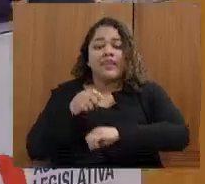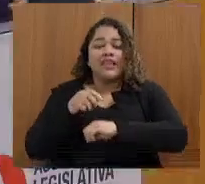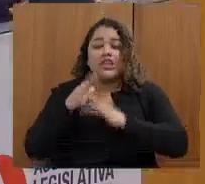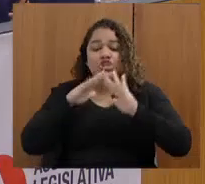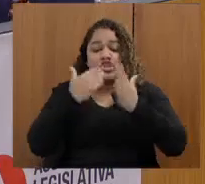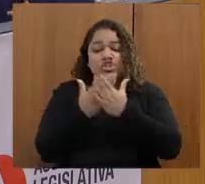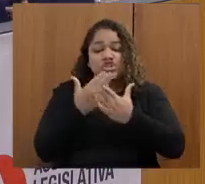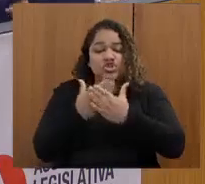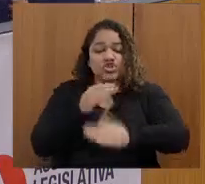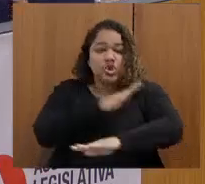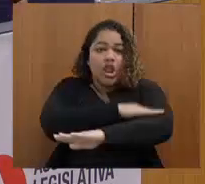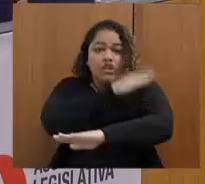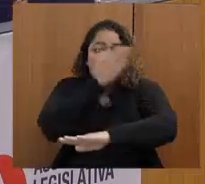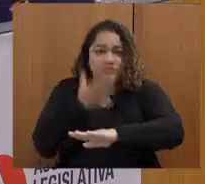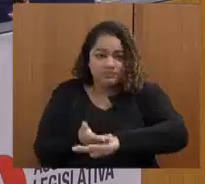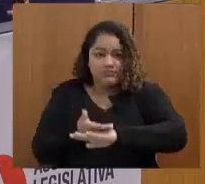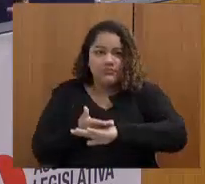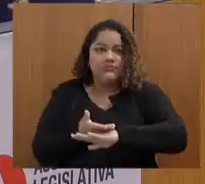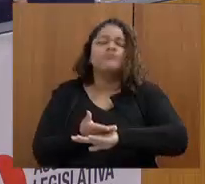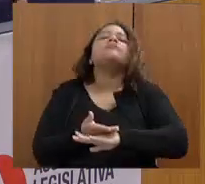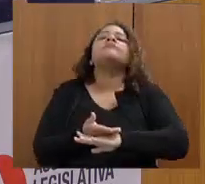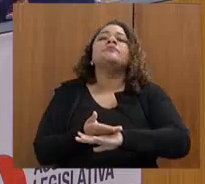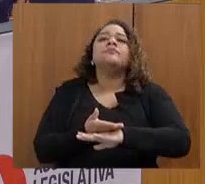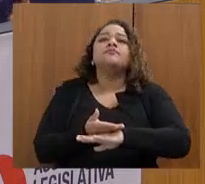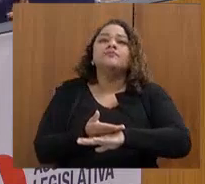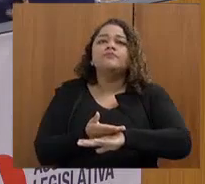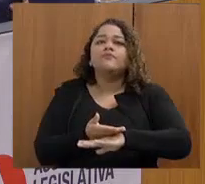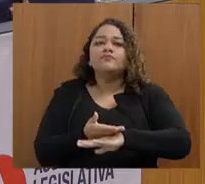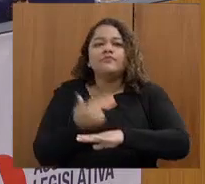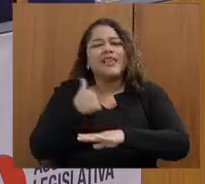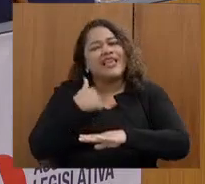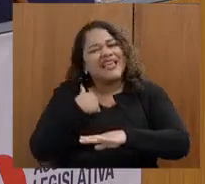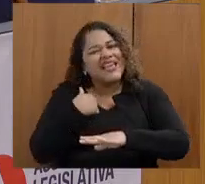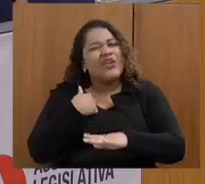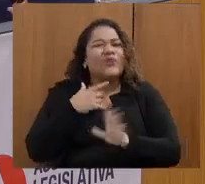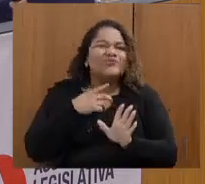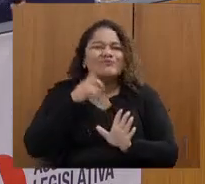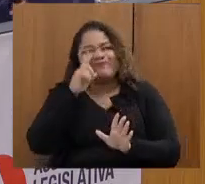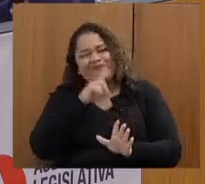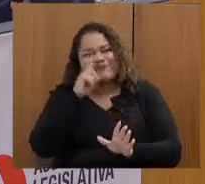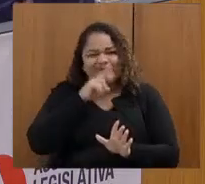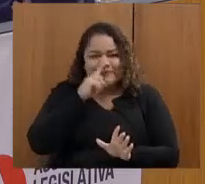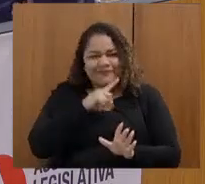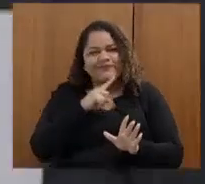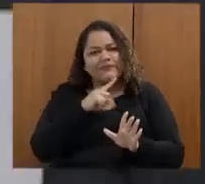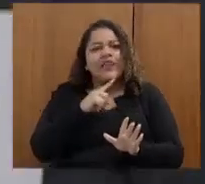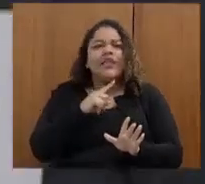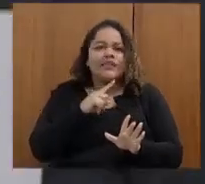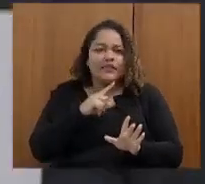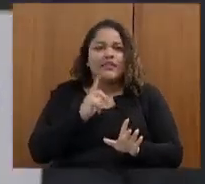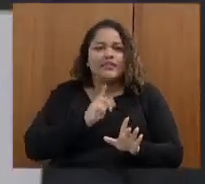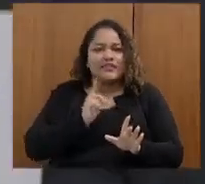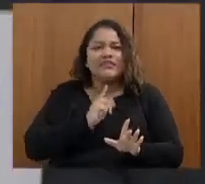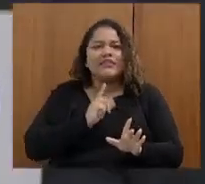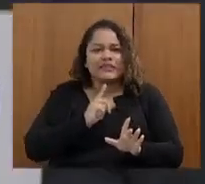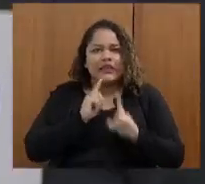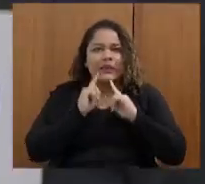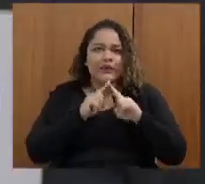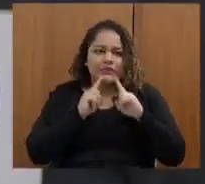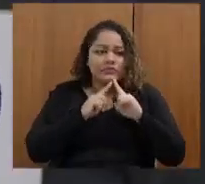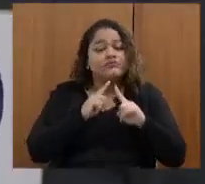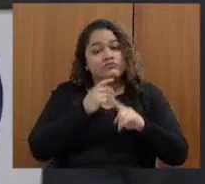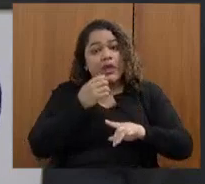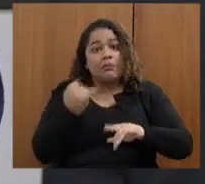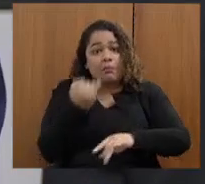dizer para você que o senhor que eu tenho algumas críticas o tempo integral é fantástico e precisa